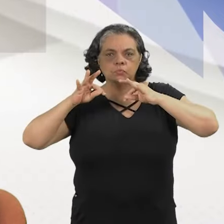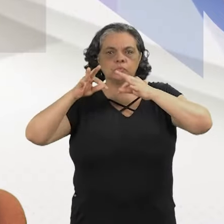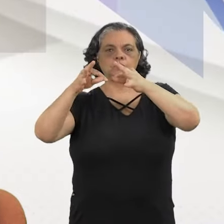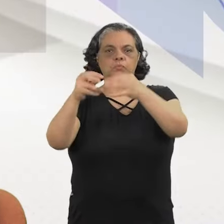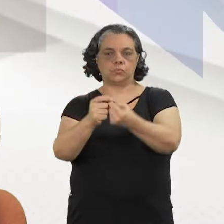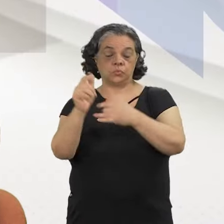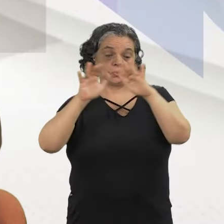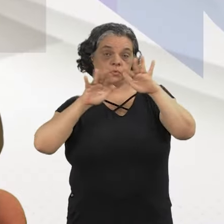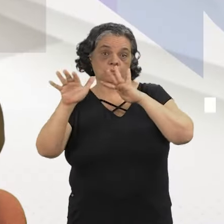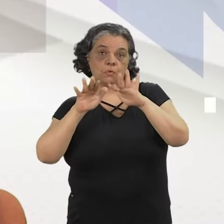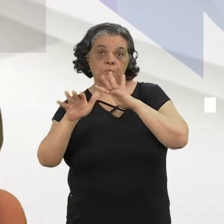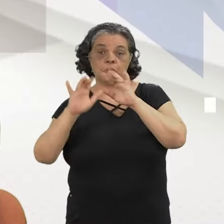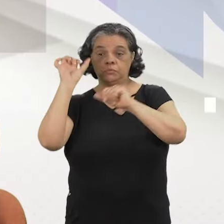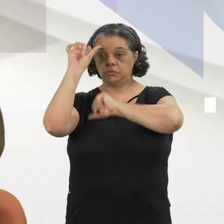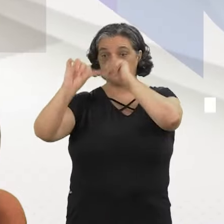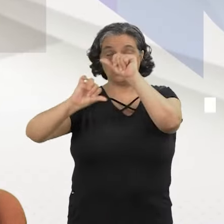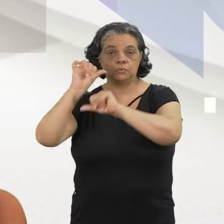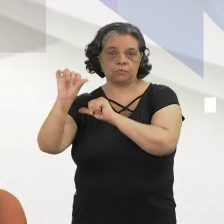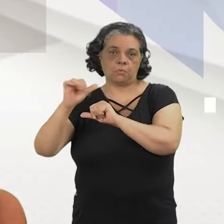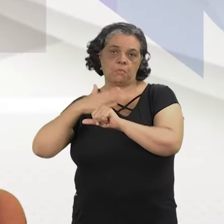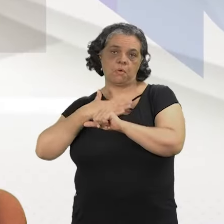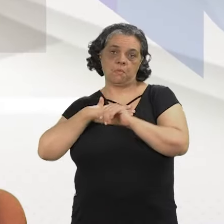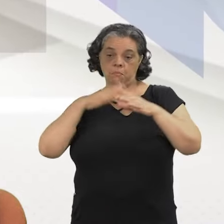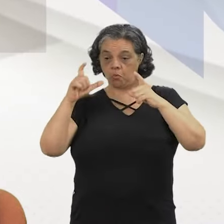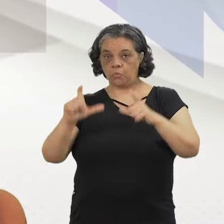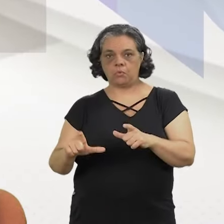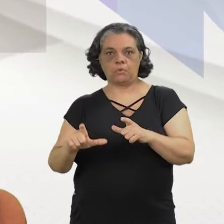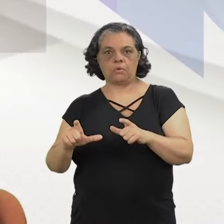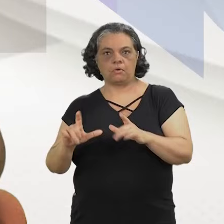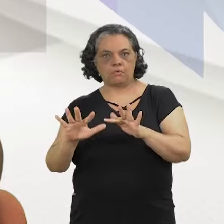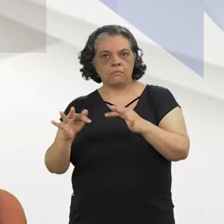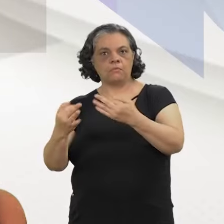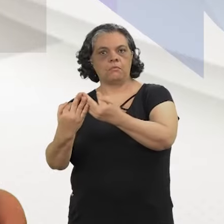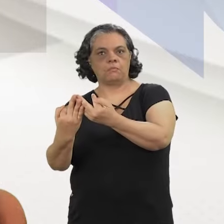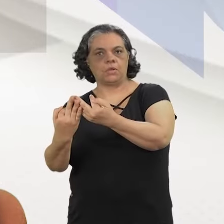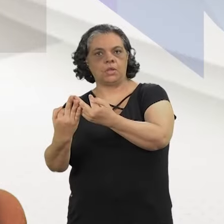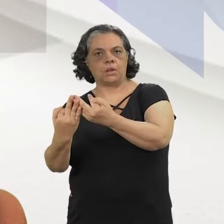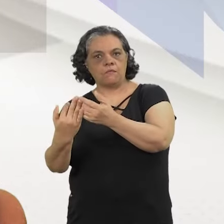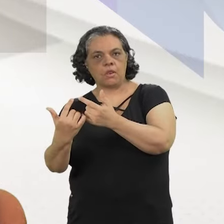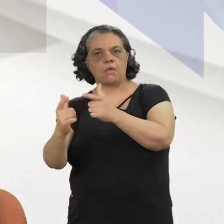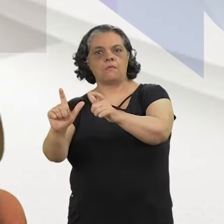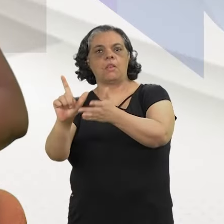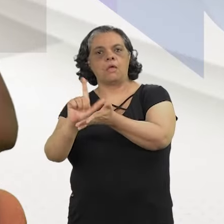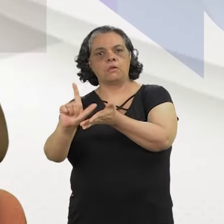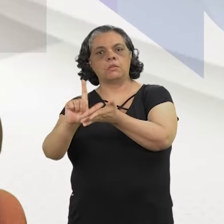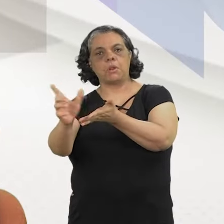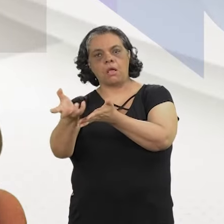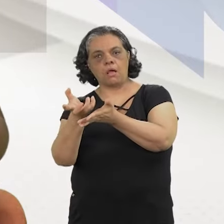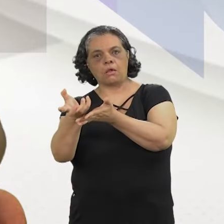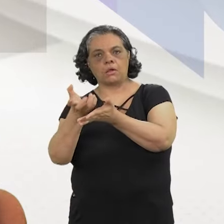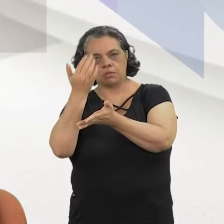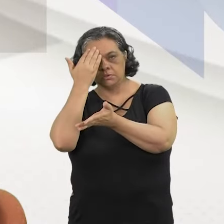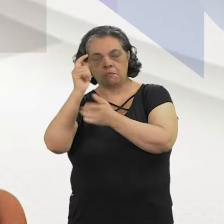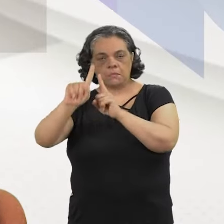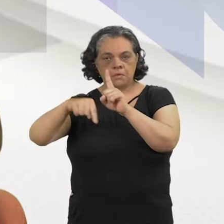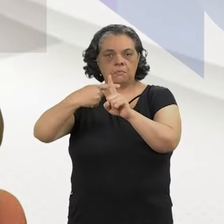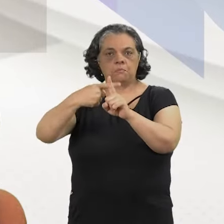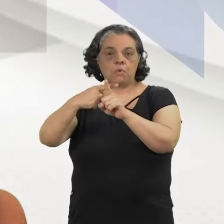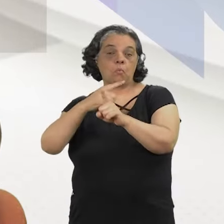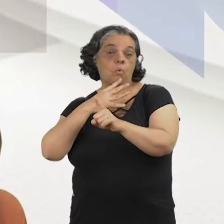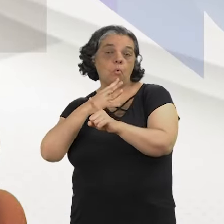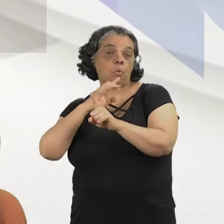tudo esse movimento vai transformar automaticamente o meu território a minha família vai levar o letramento vai me fazer querer saber